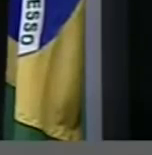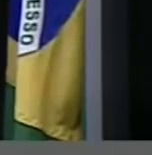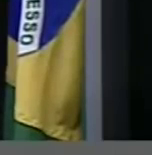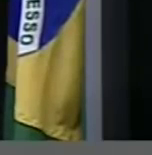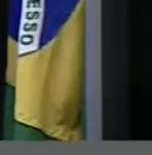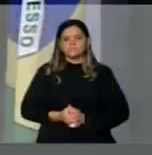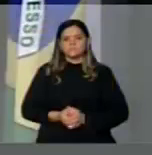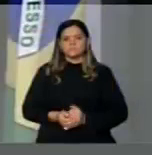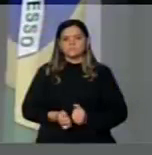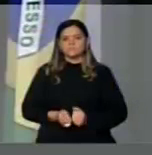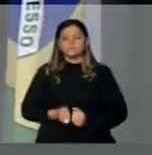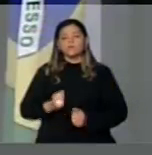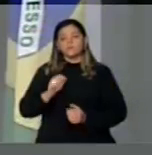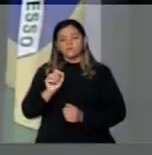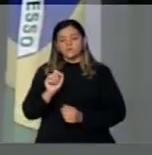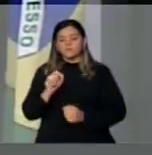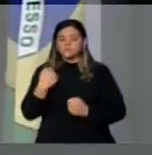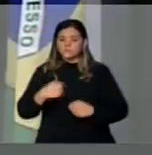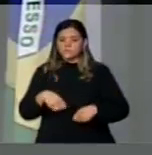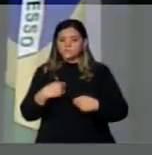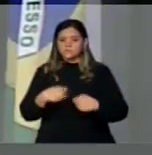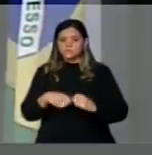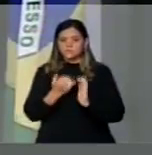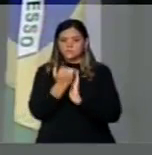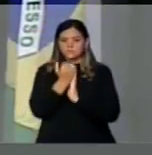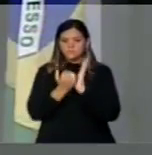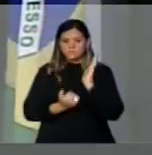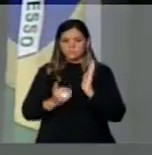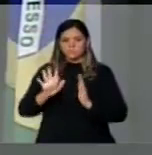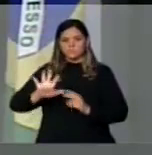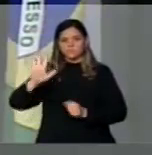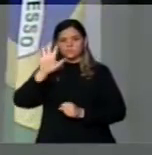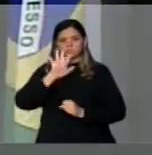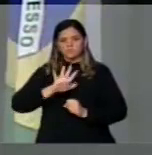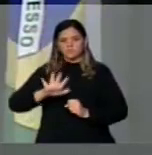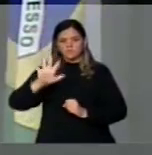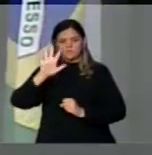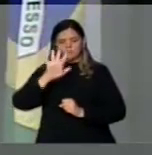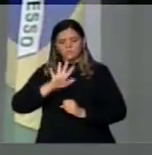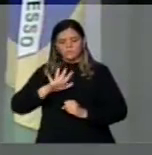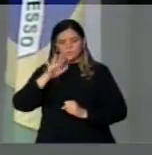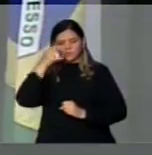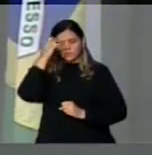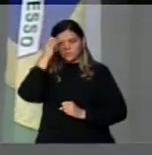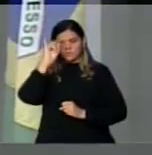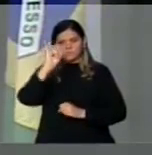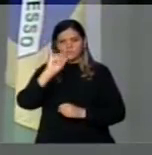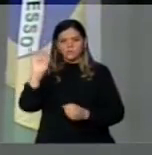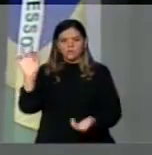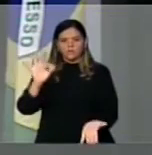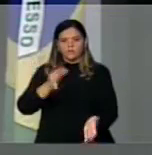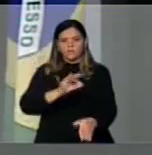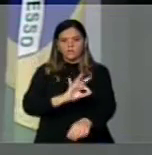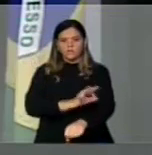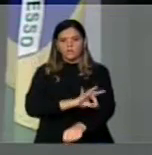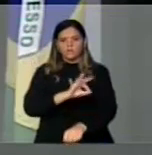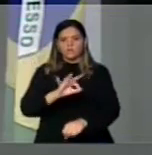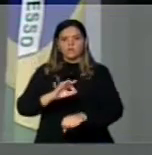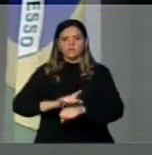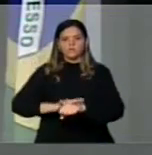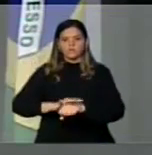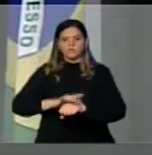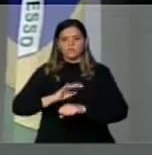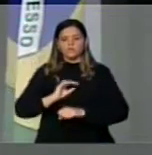ministro, a revisão do Programa Nacional de Controle da Dengue. A entrada da